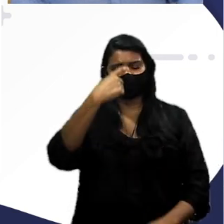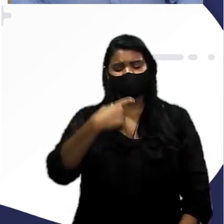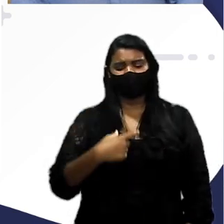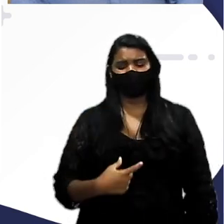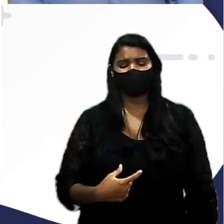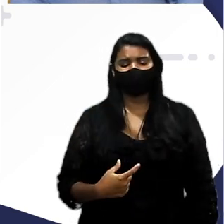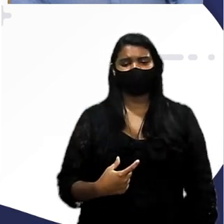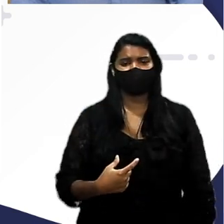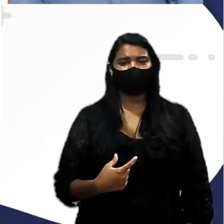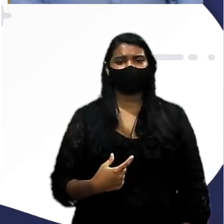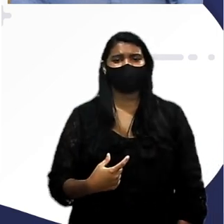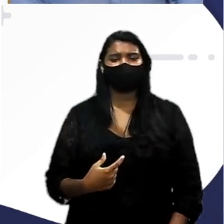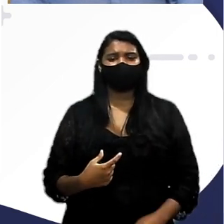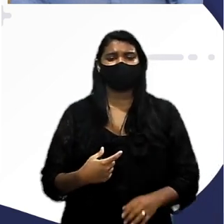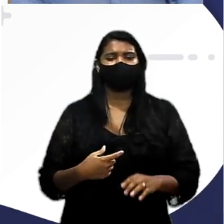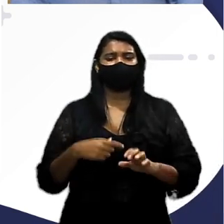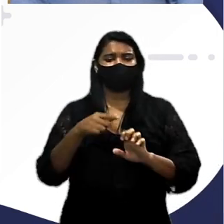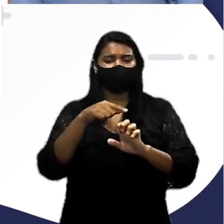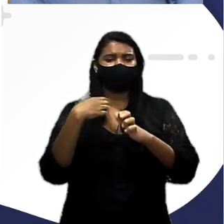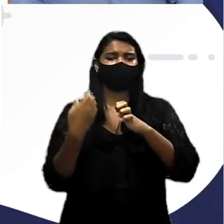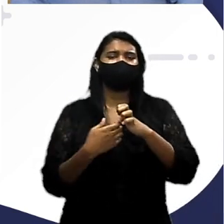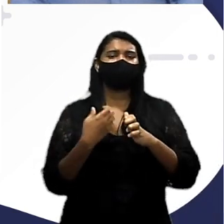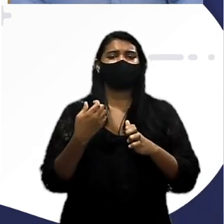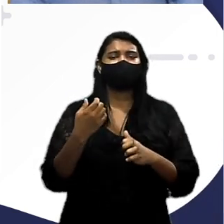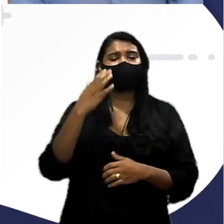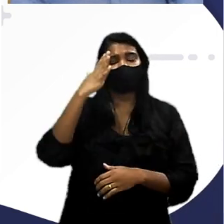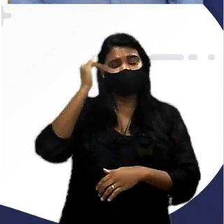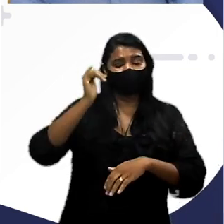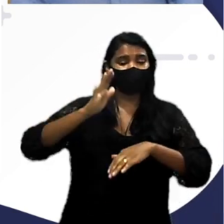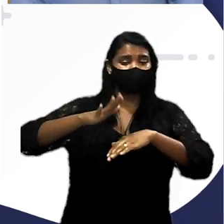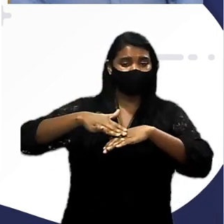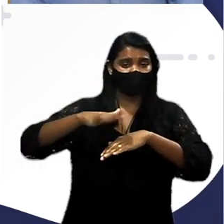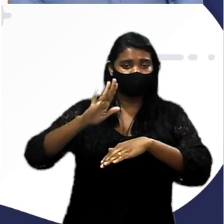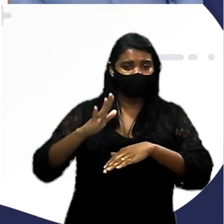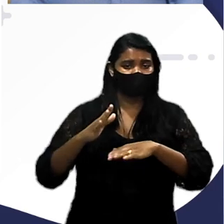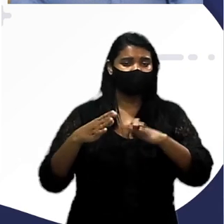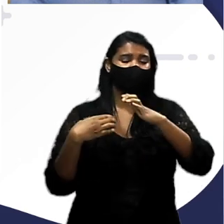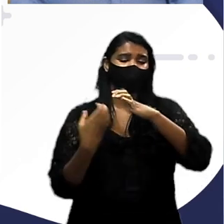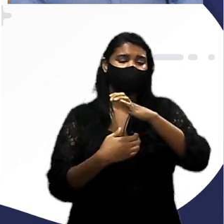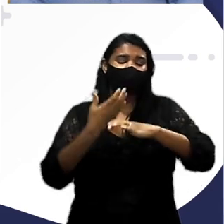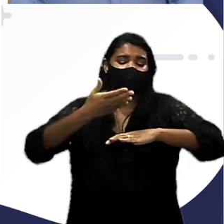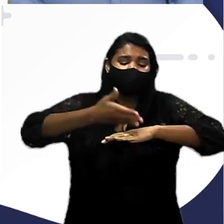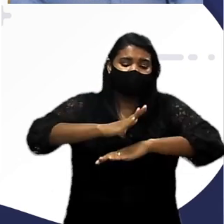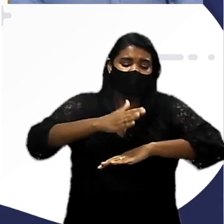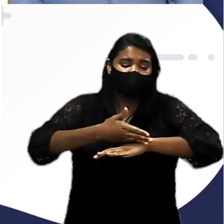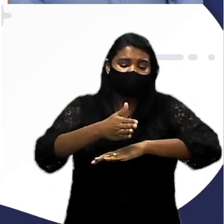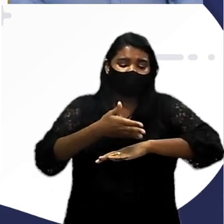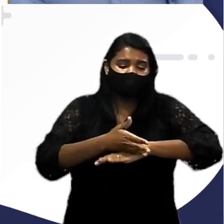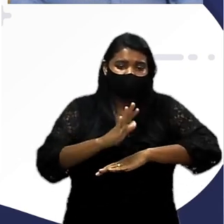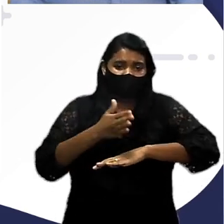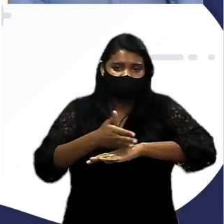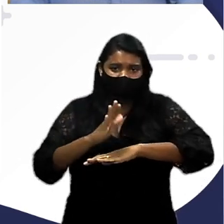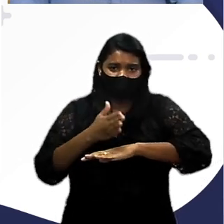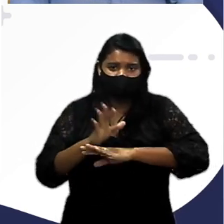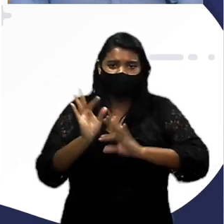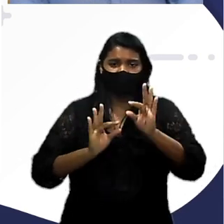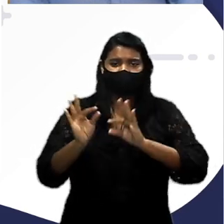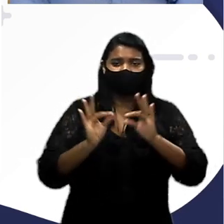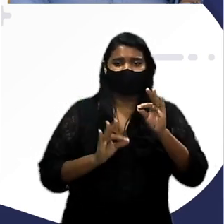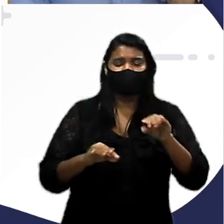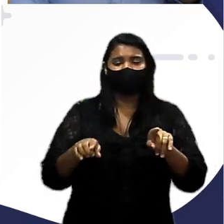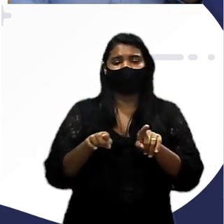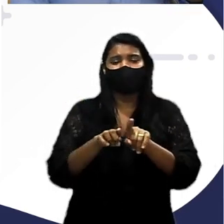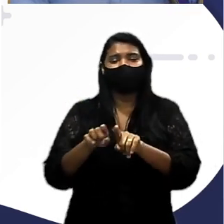pessoal na medida em que ele passa a conhecer mais, na medida em que ele passa a praticar mais, na medida em que ele passa também